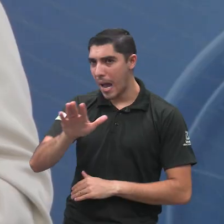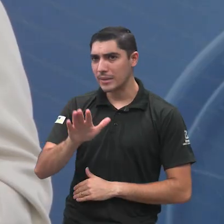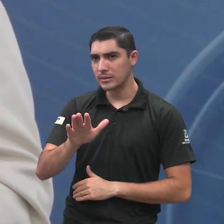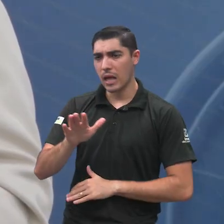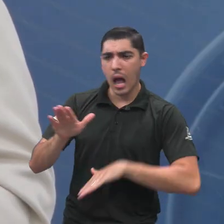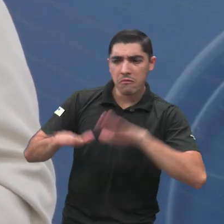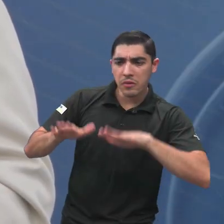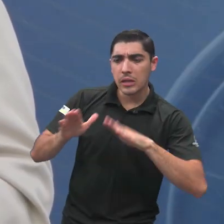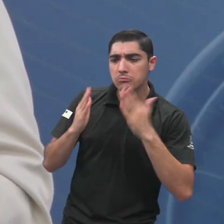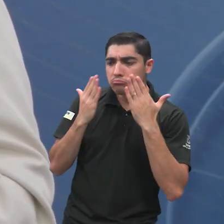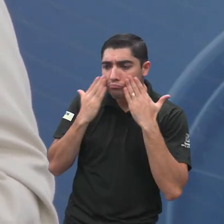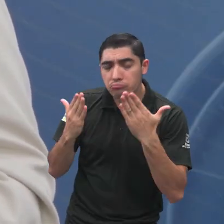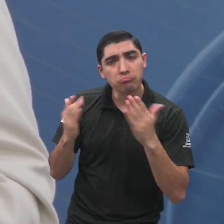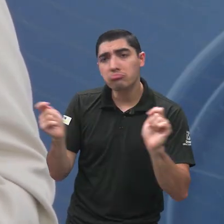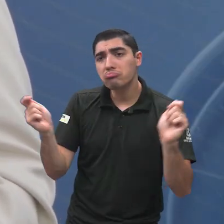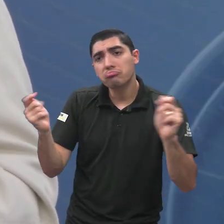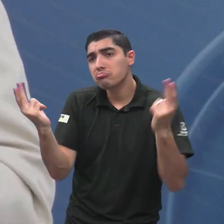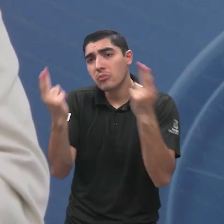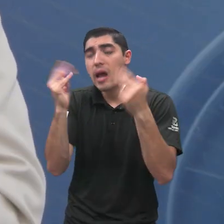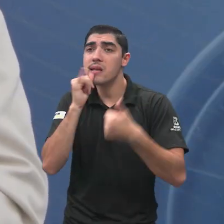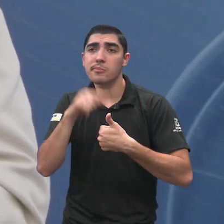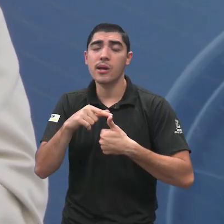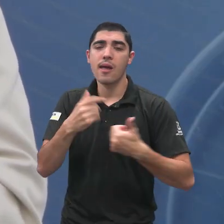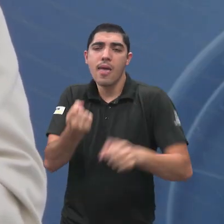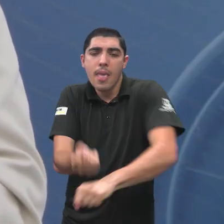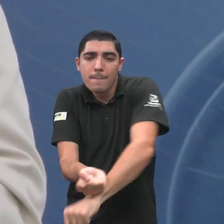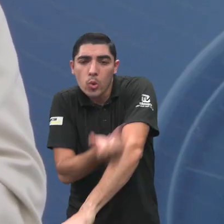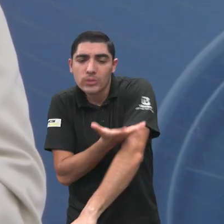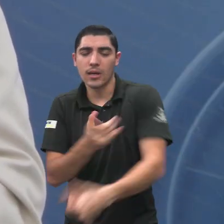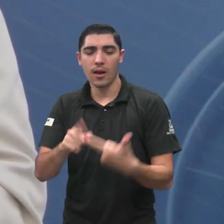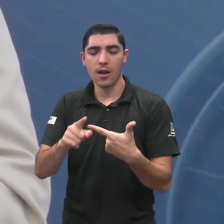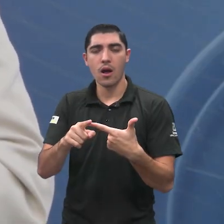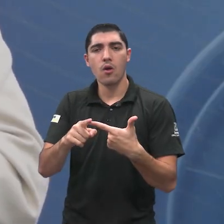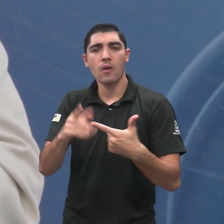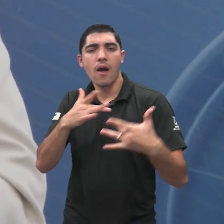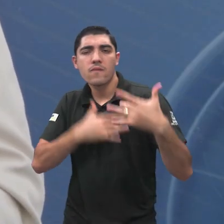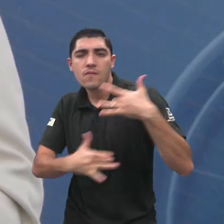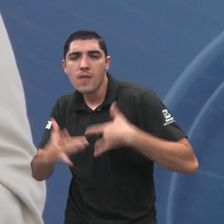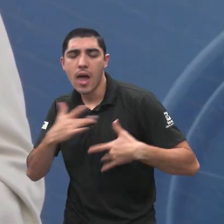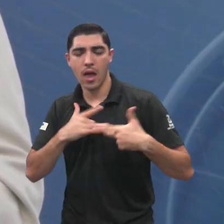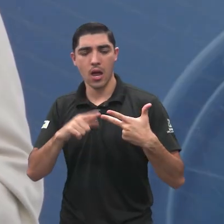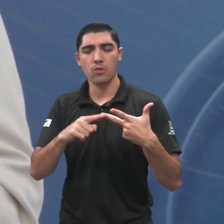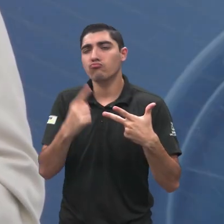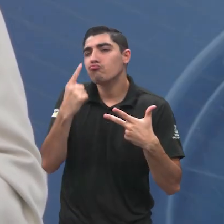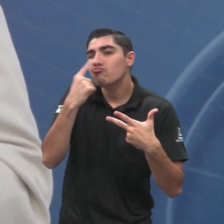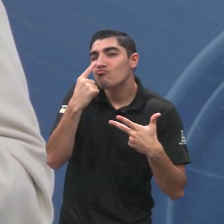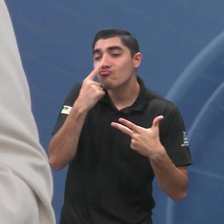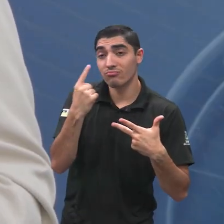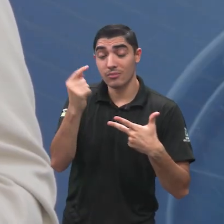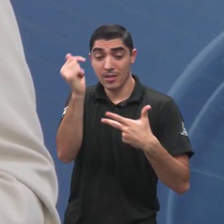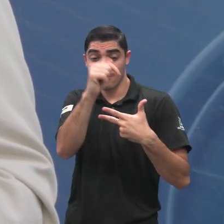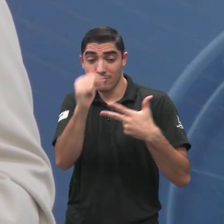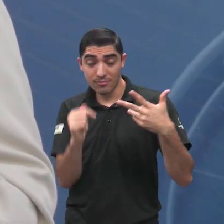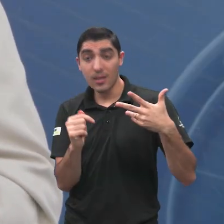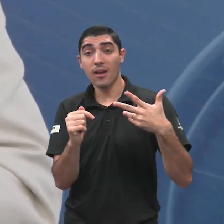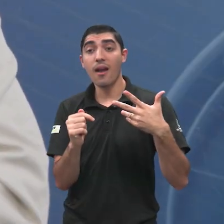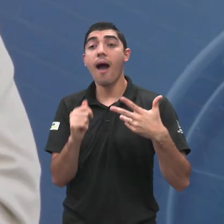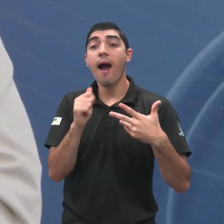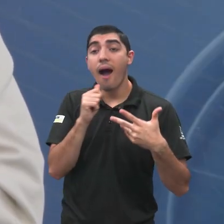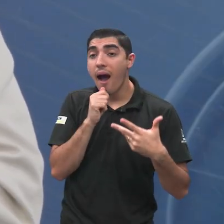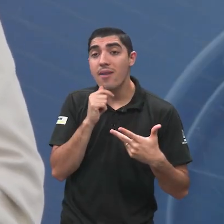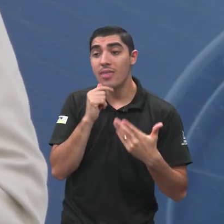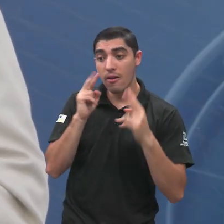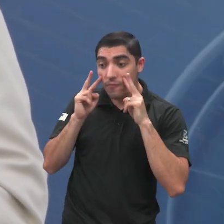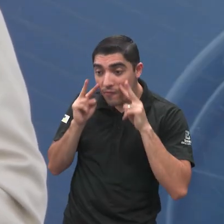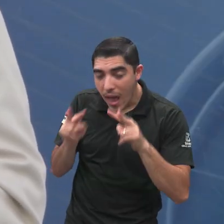visível. Emoções, vínculos, a forma como ele entende o mundo estão sendo formados e a